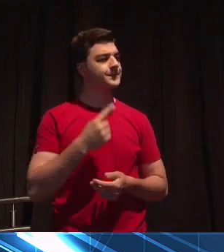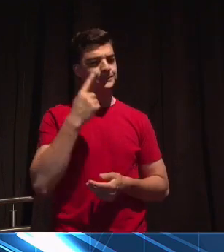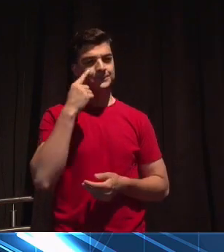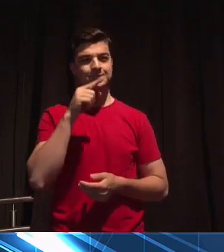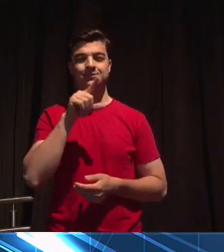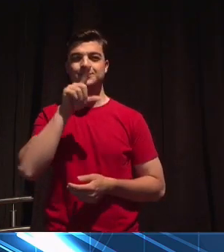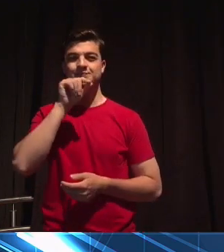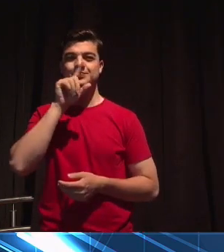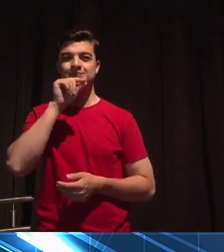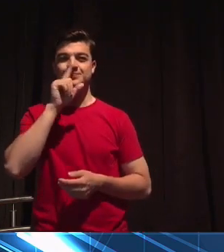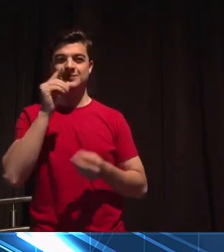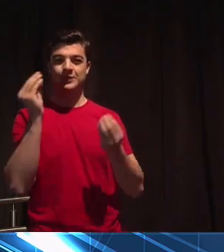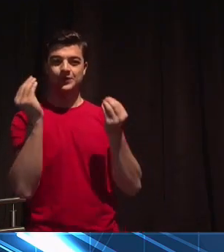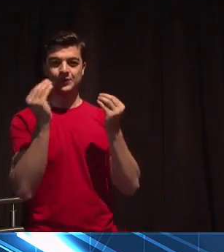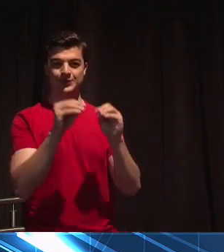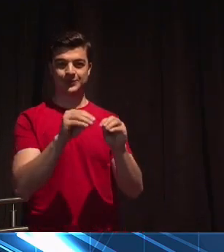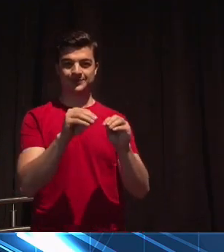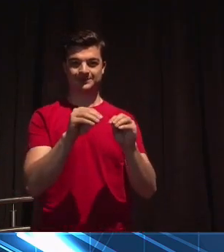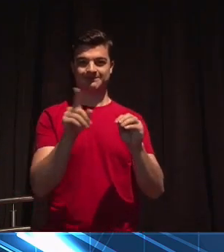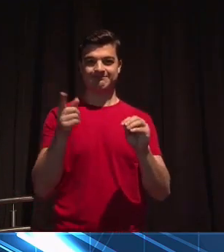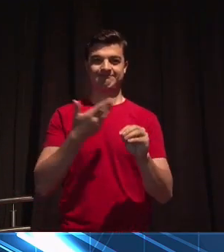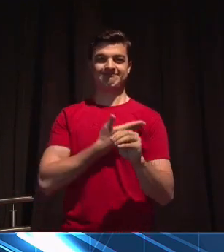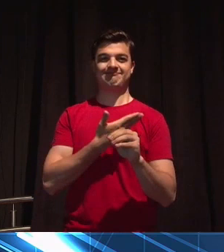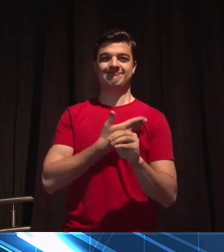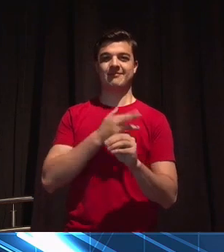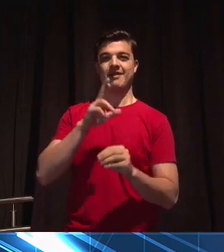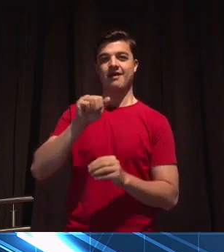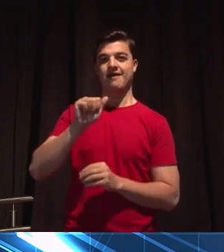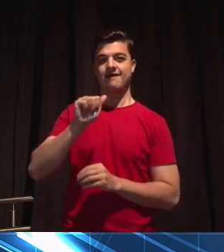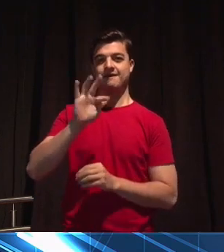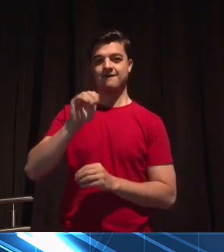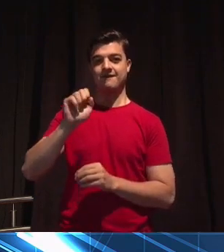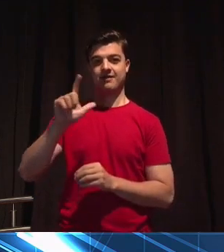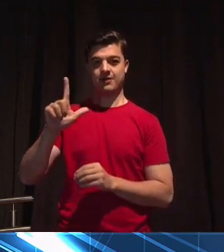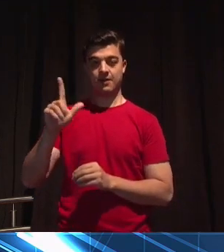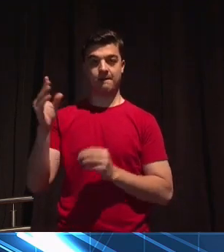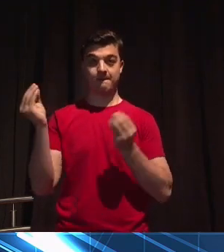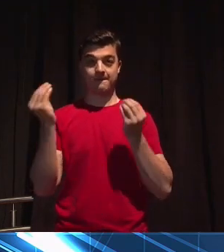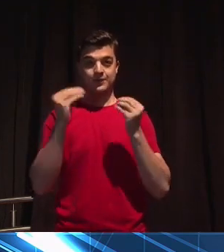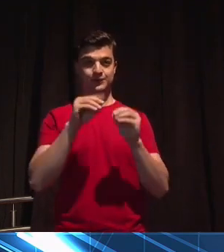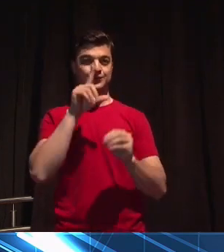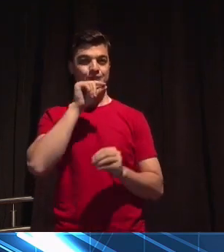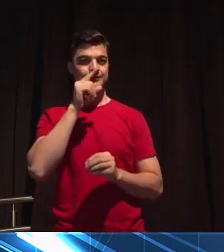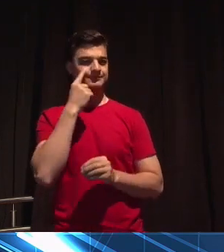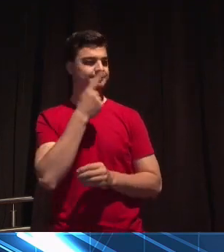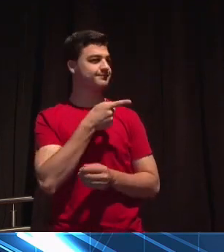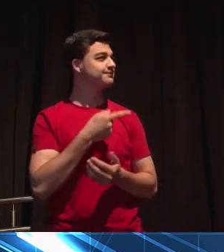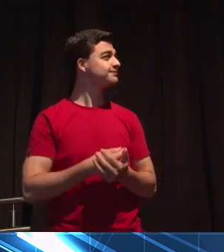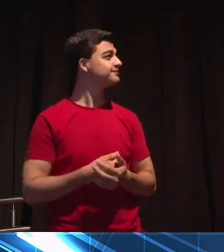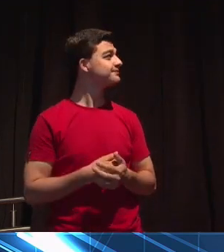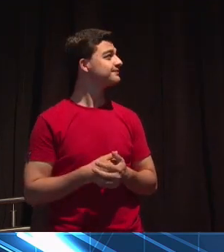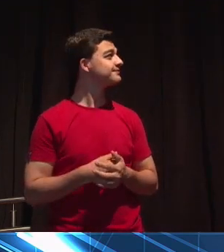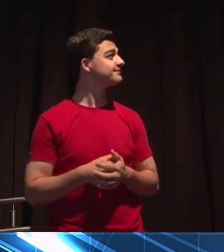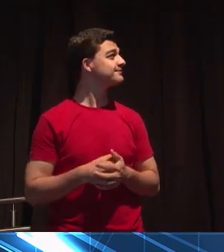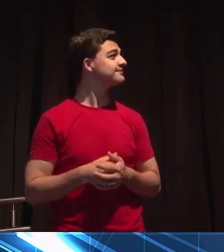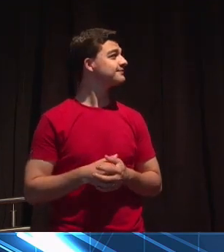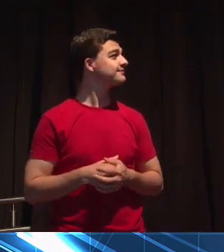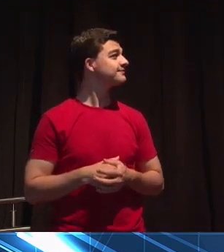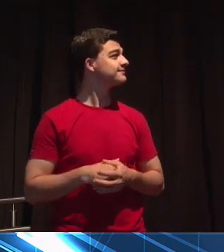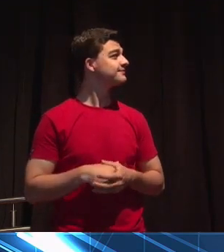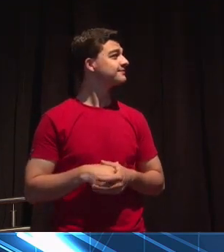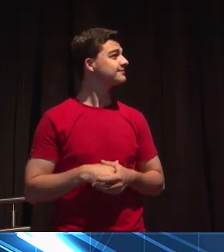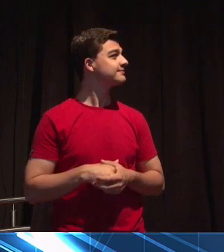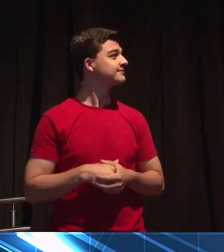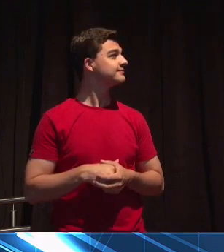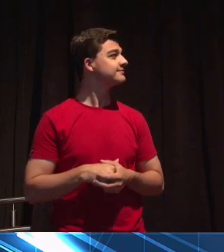aí do marajados legados meu amigo Rafael ponte e ele fala Aí você coloca uma canade em direção que é uma distração né pra